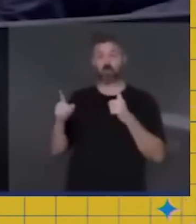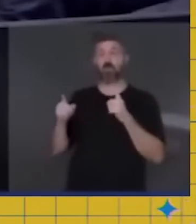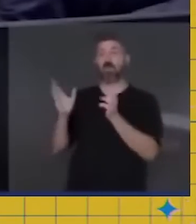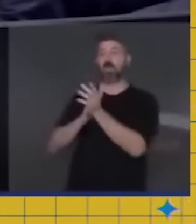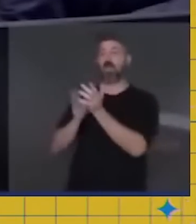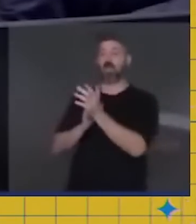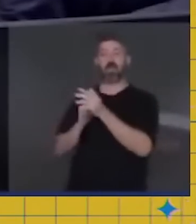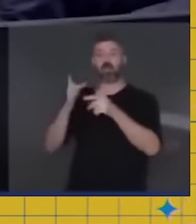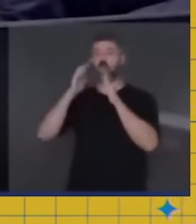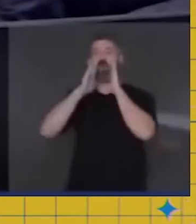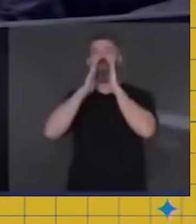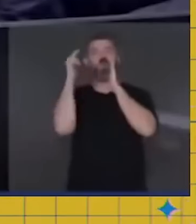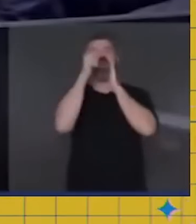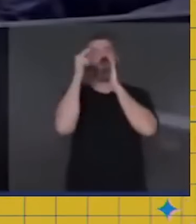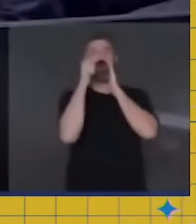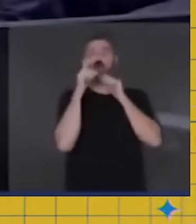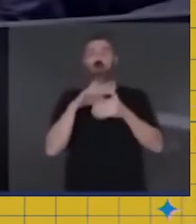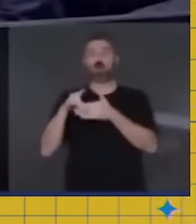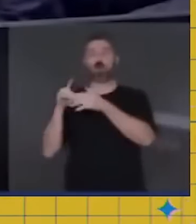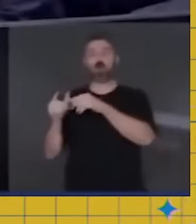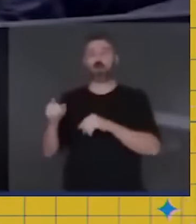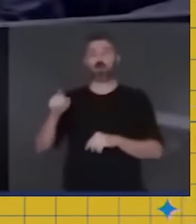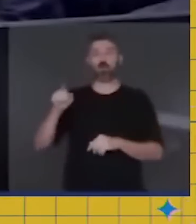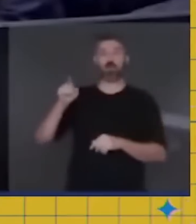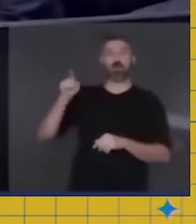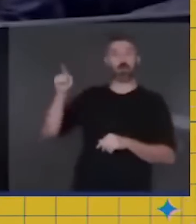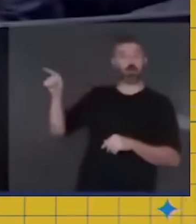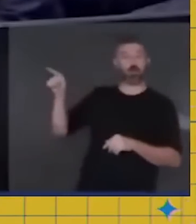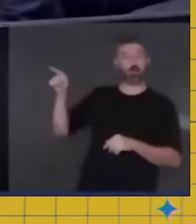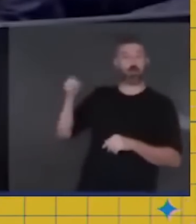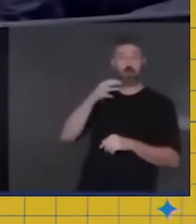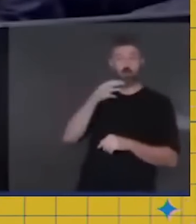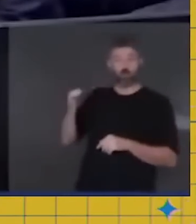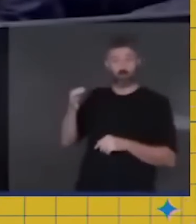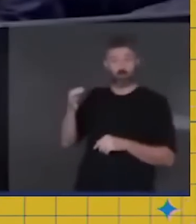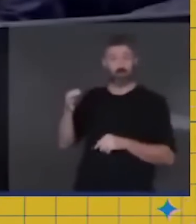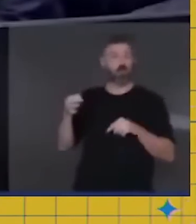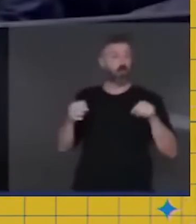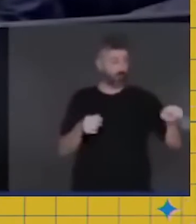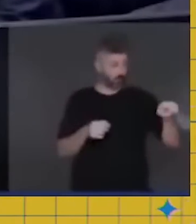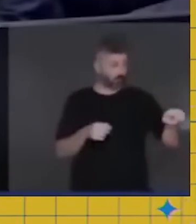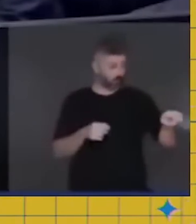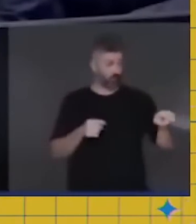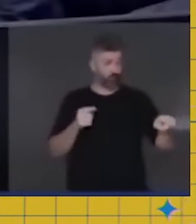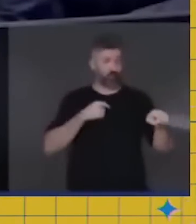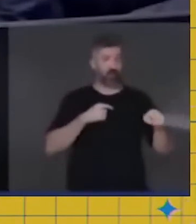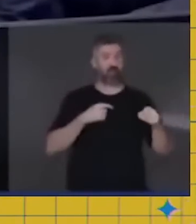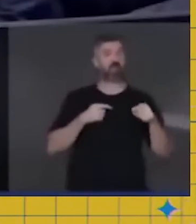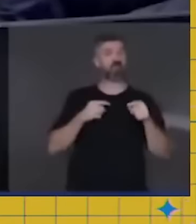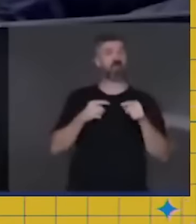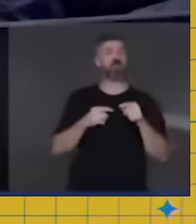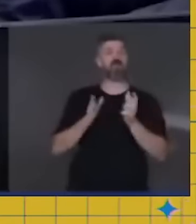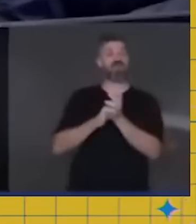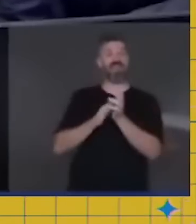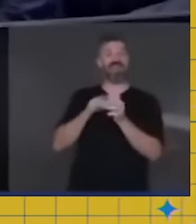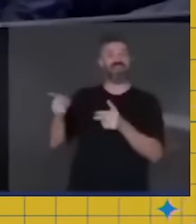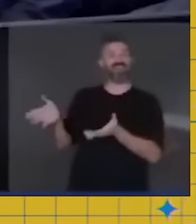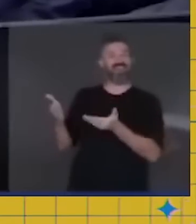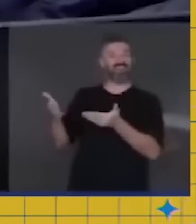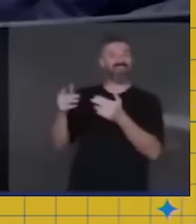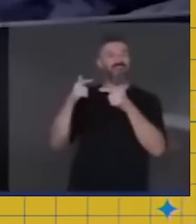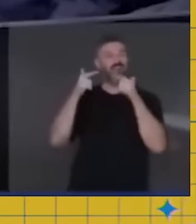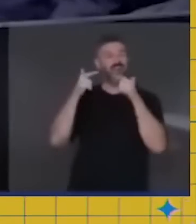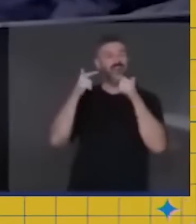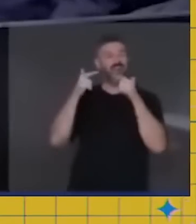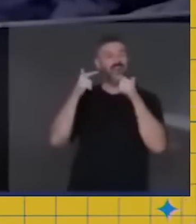um companheiro que usava o tempo de liderança para expressar o que ele pensa eu só estou eu lhe ouvir agora